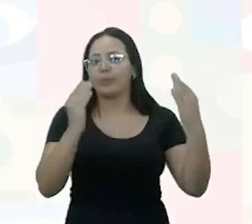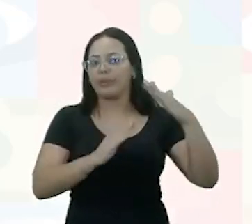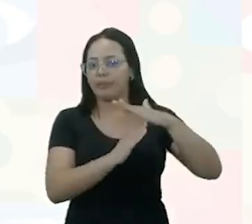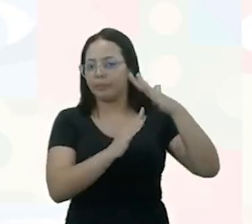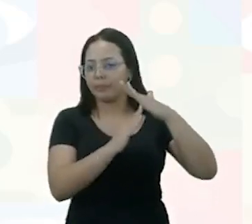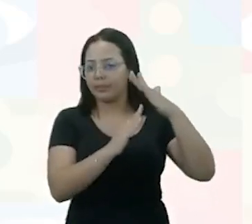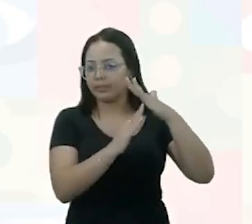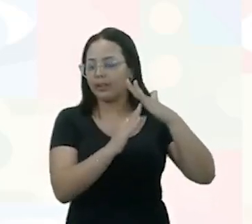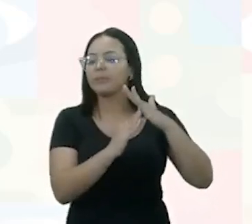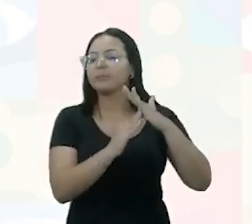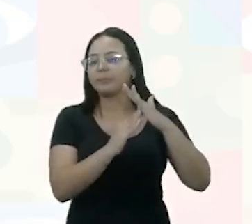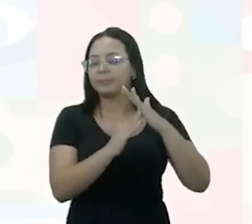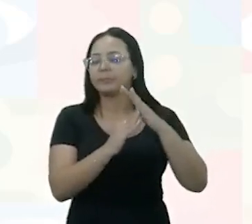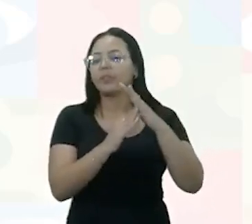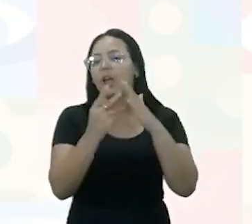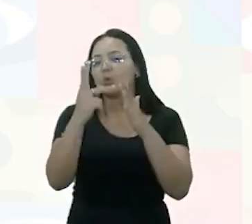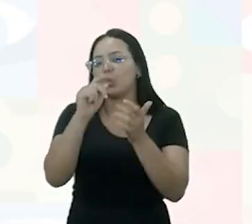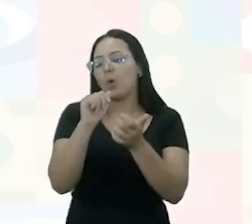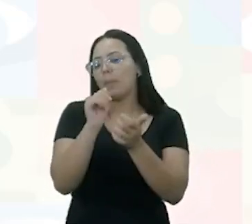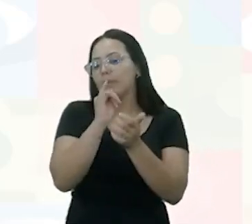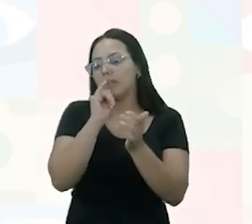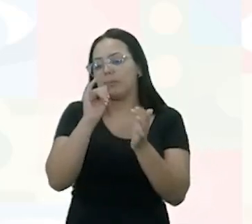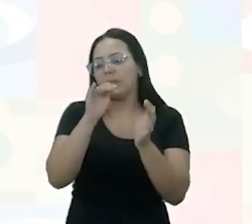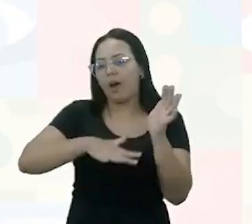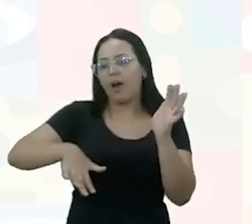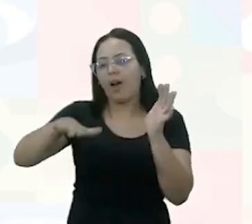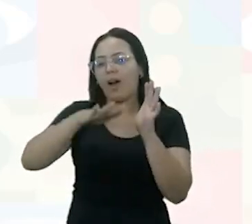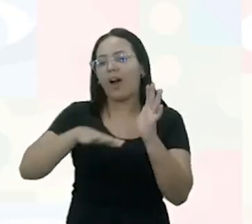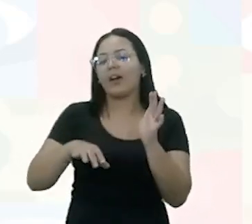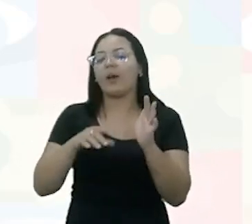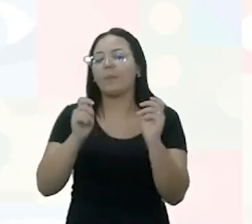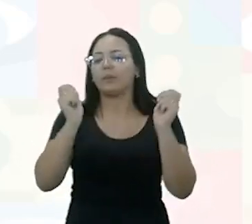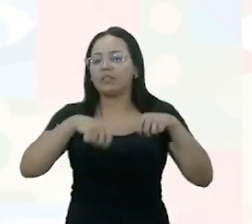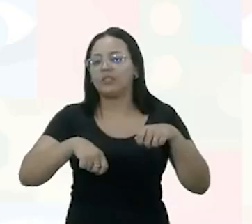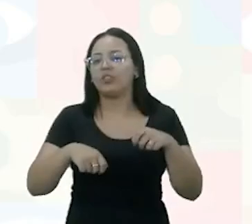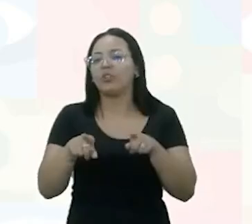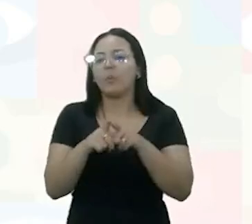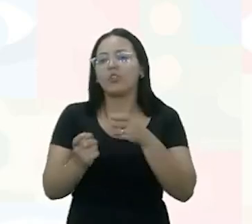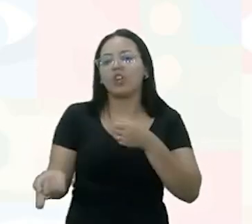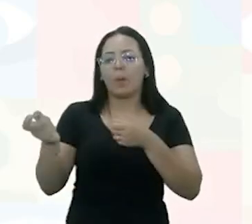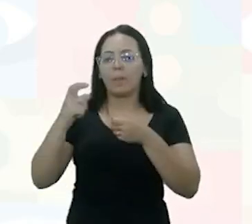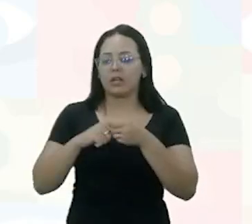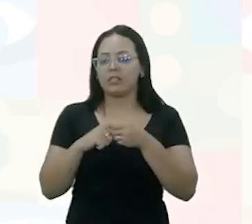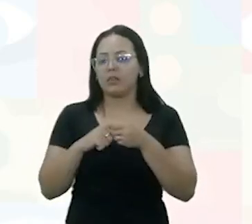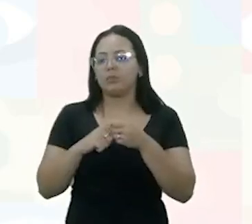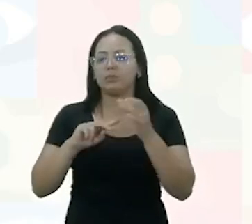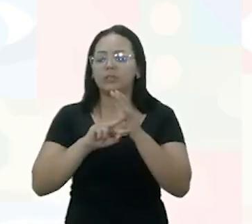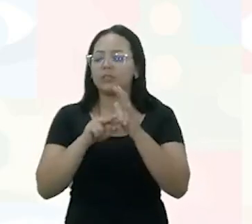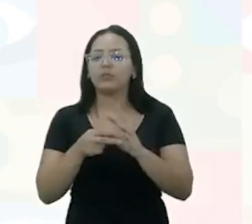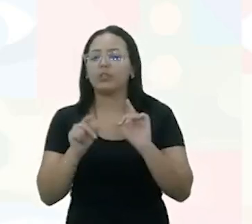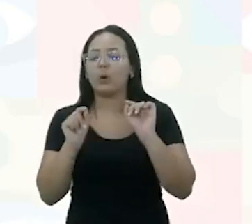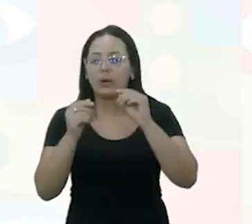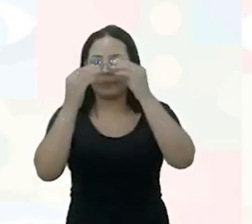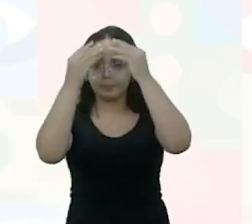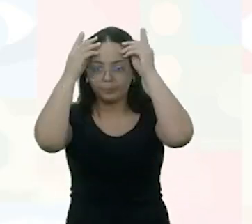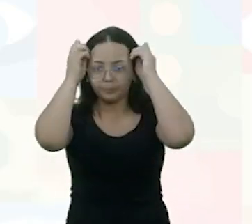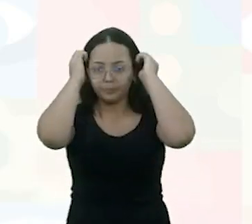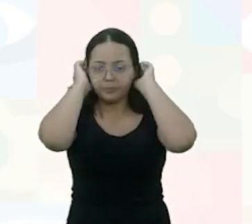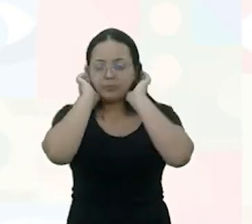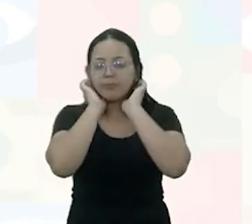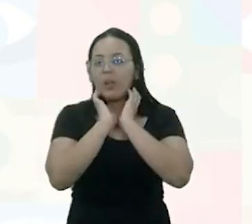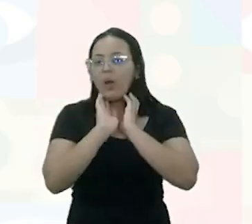significativamente sua faixa dinâmica e seu potencial de recuperação. O que isso significa?